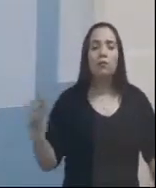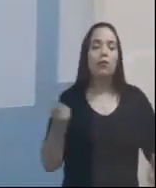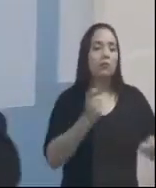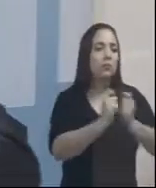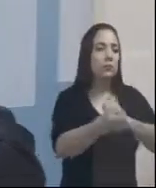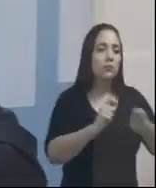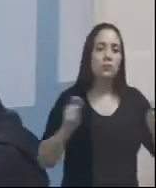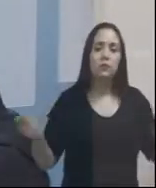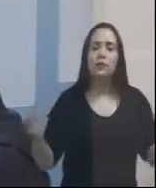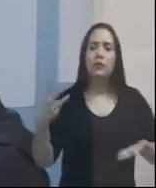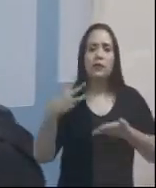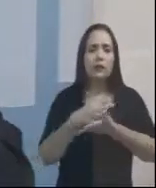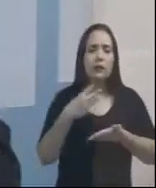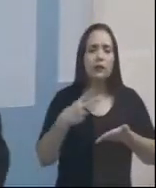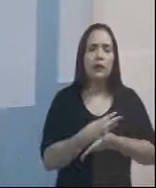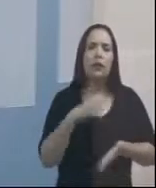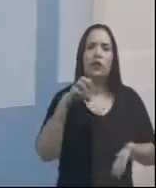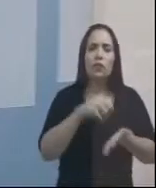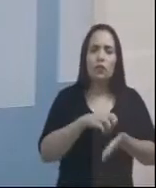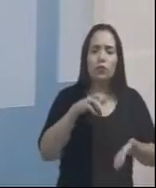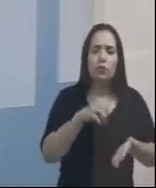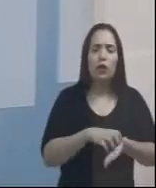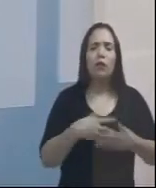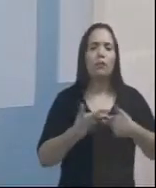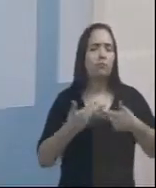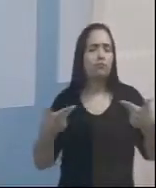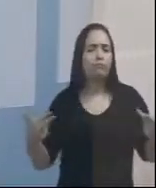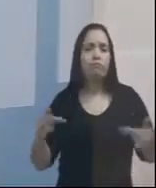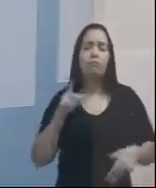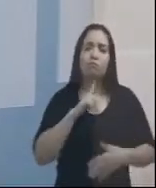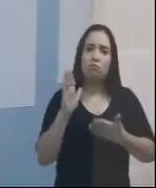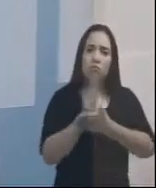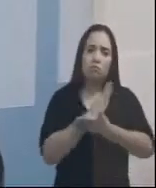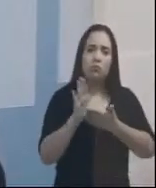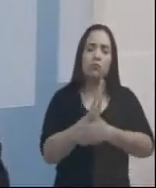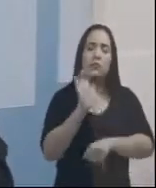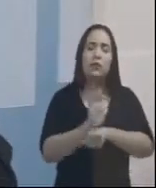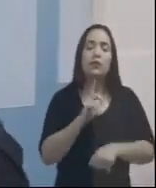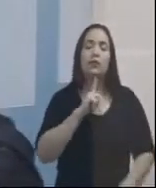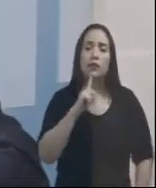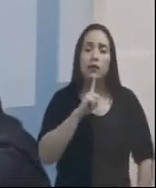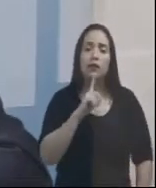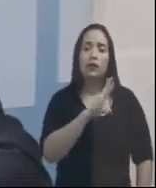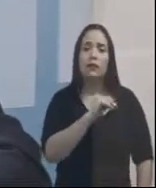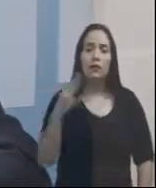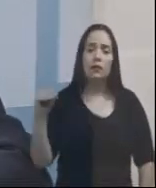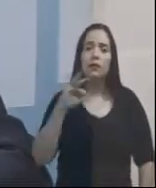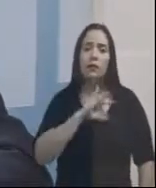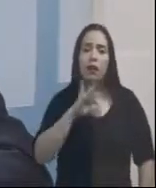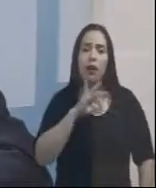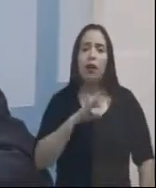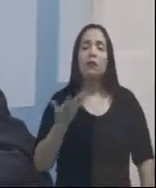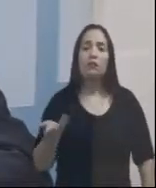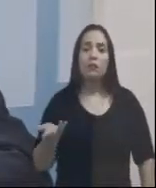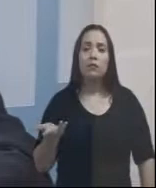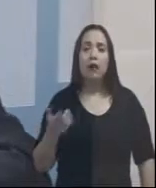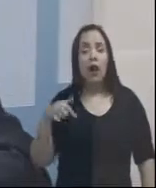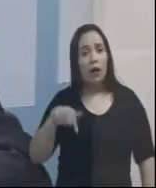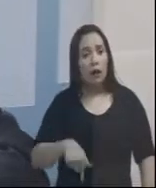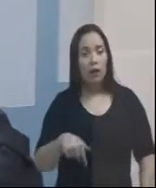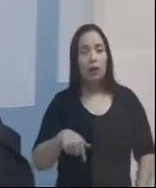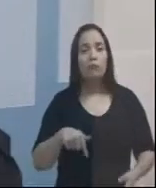de terceirizado, ou de funcionário público. Tem estado que está com 3 meses atrasado, e nós estamos aqui com o